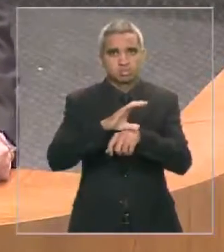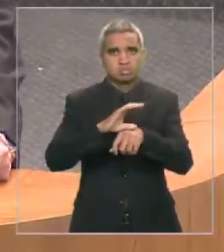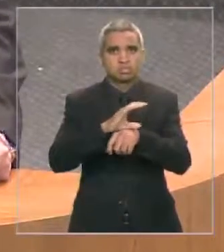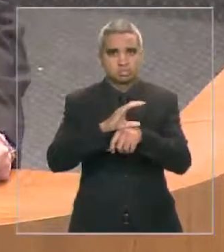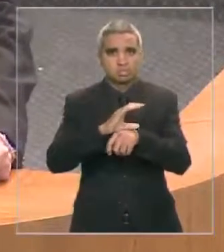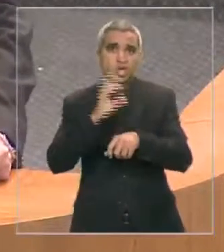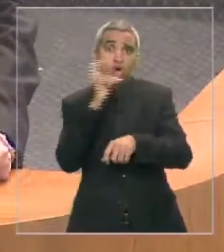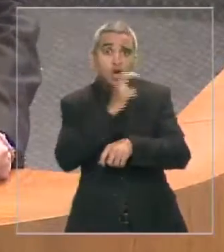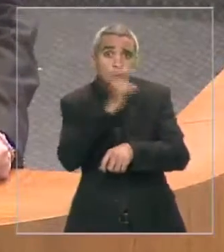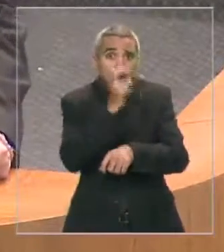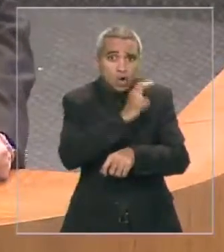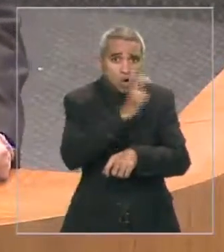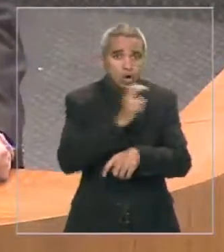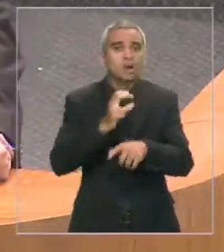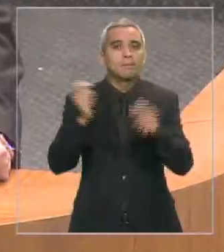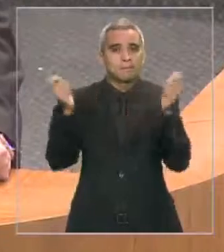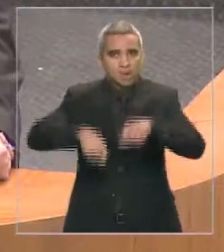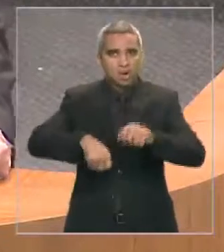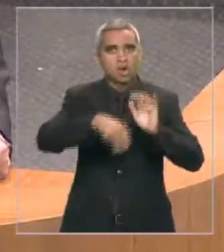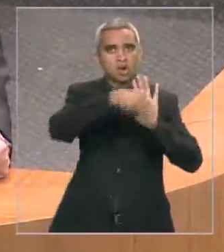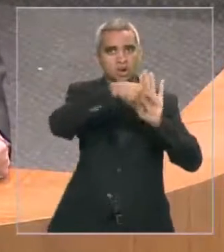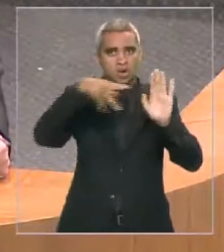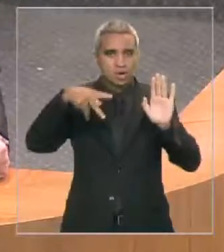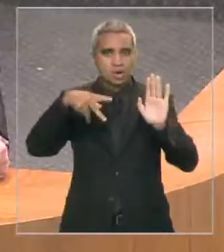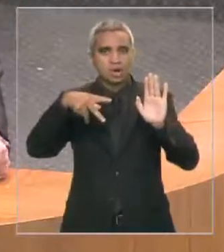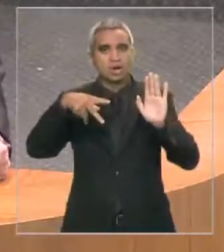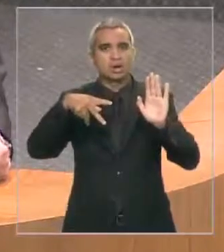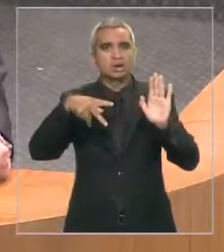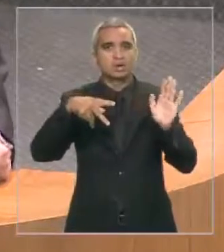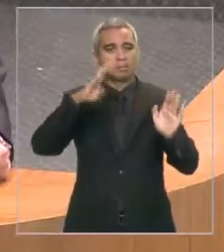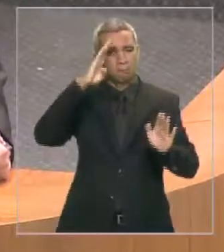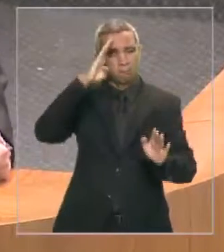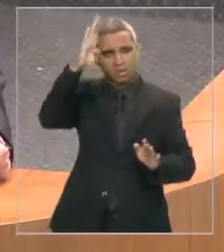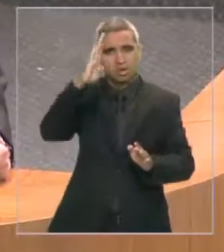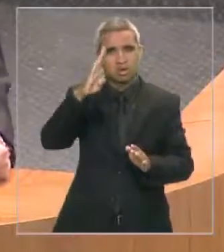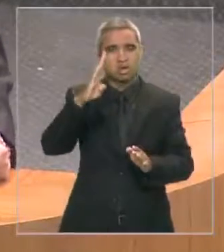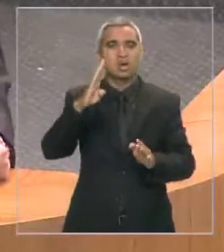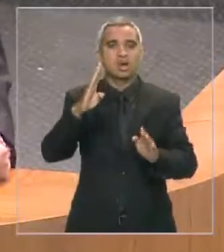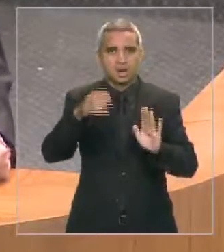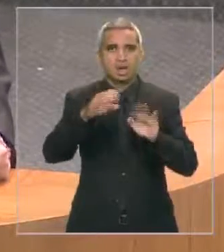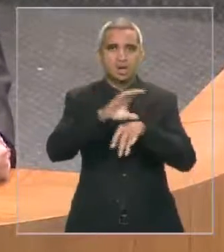em caso de prioridade, como diz a nossa Constituição.